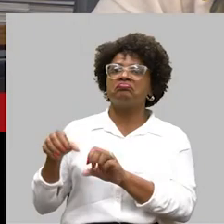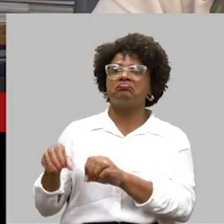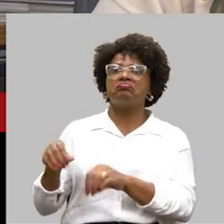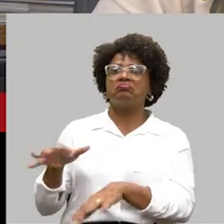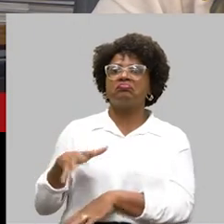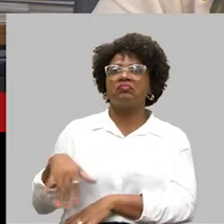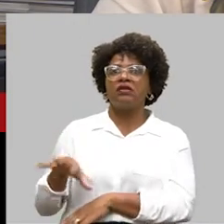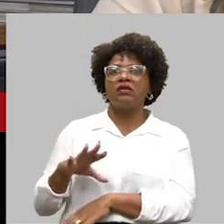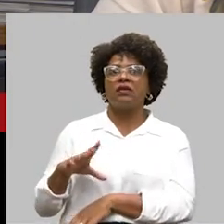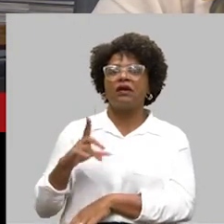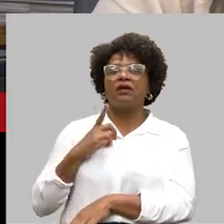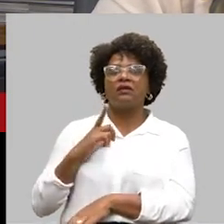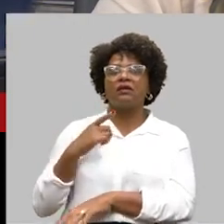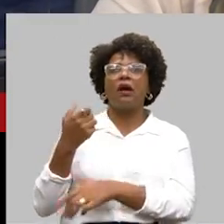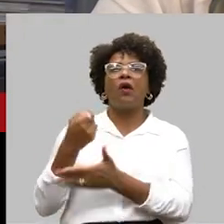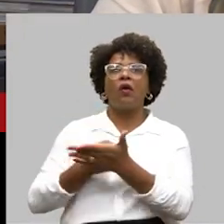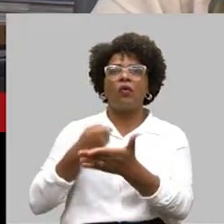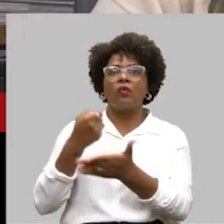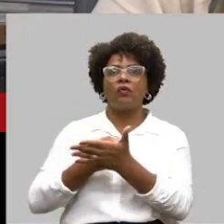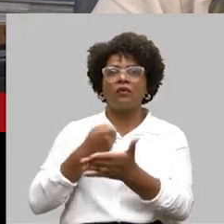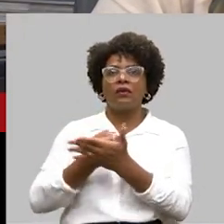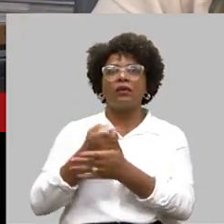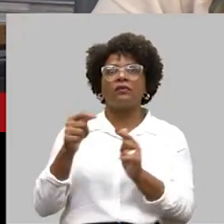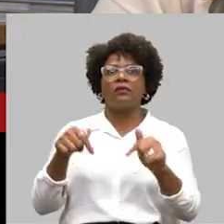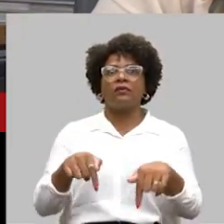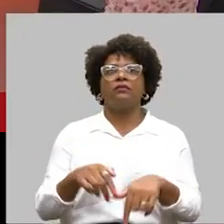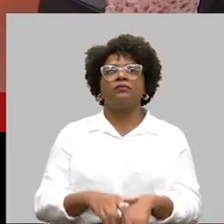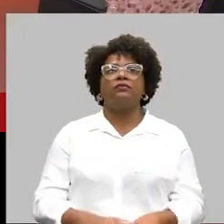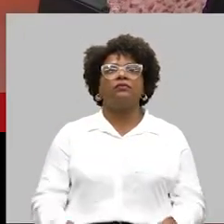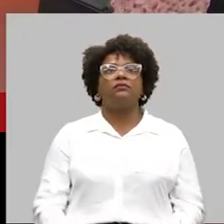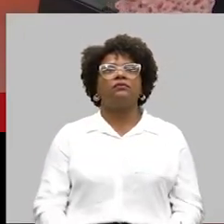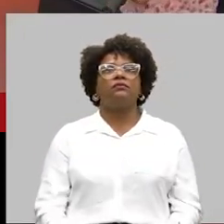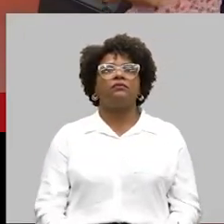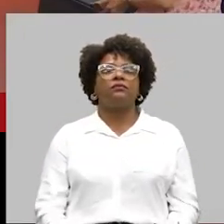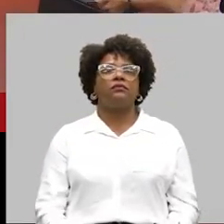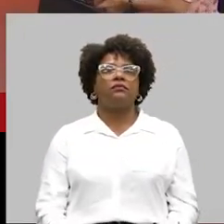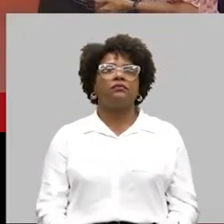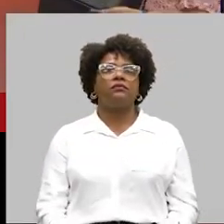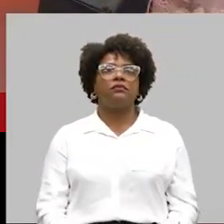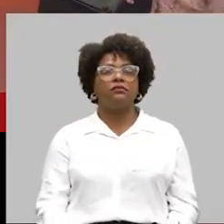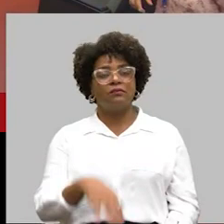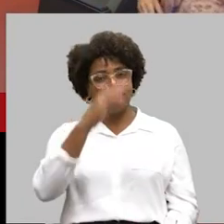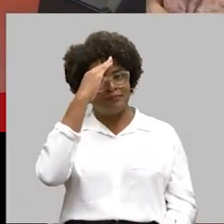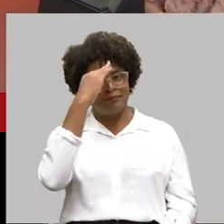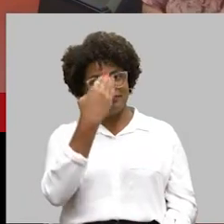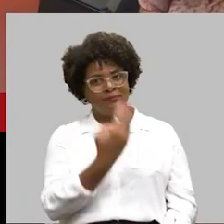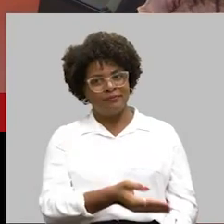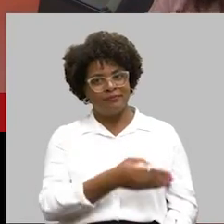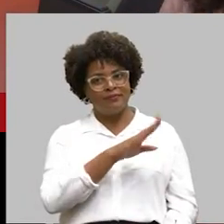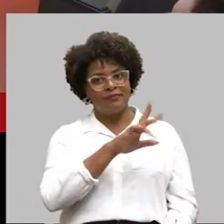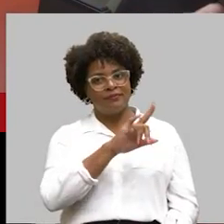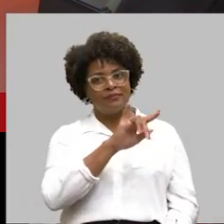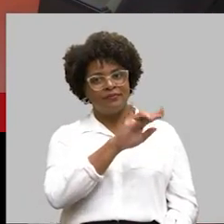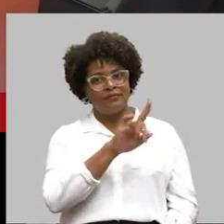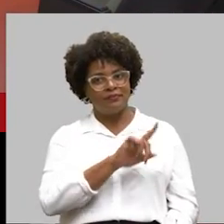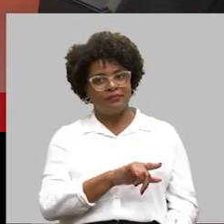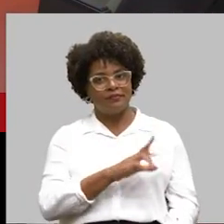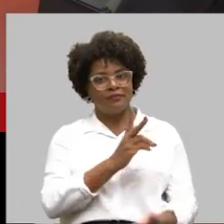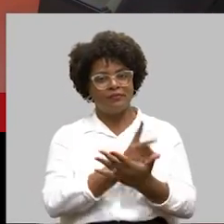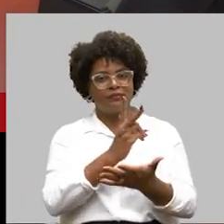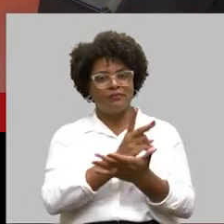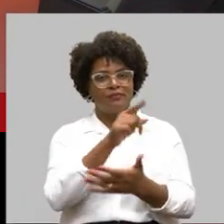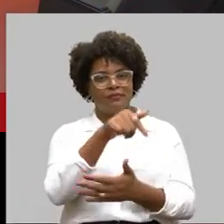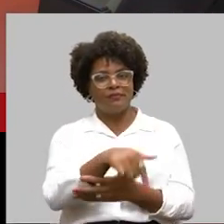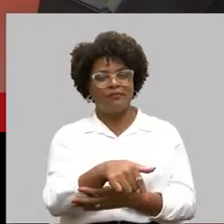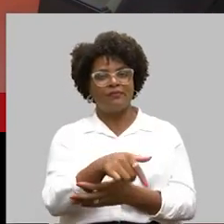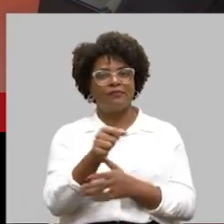batalhando Deputado lel eu estamos batalhando sobre isso muito obrigado Beatriz Vamos dar sequência então com a palavra agora